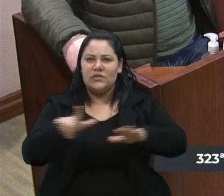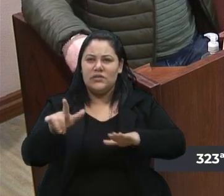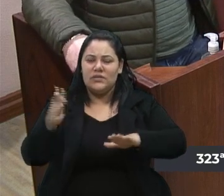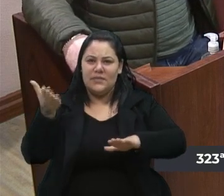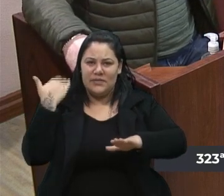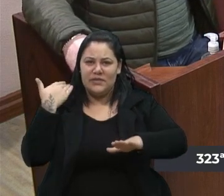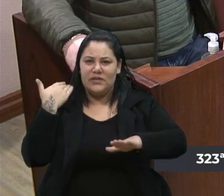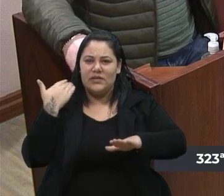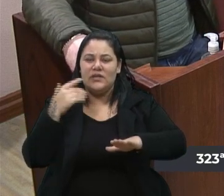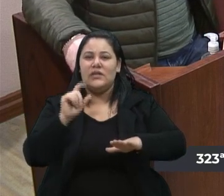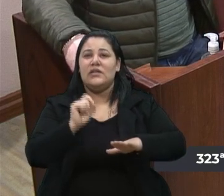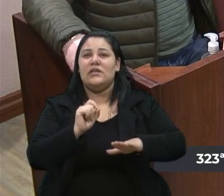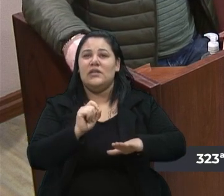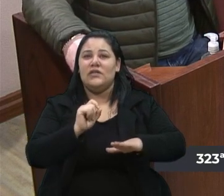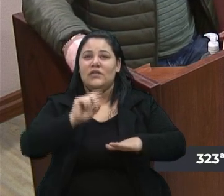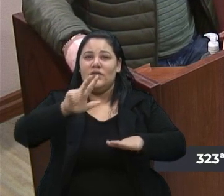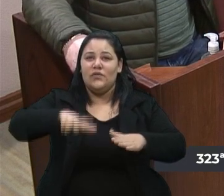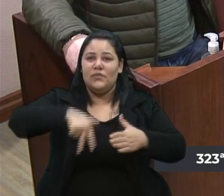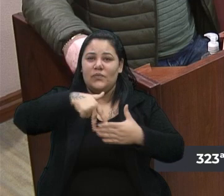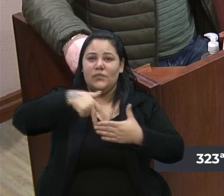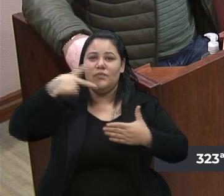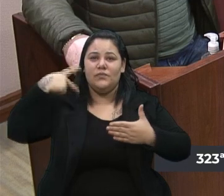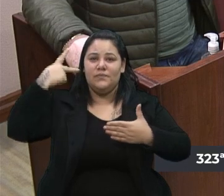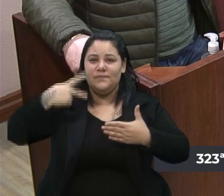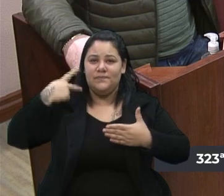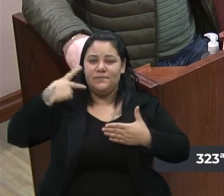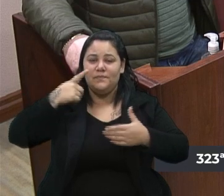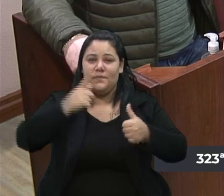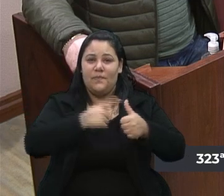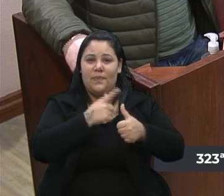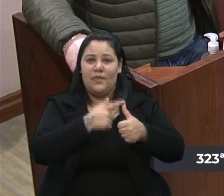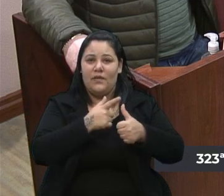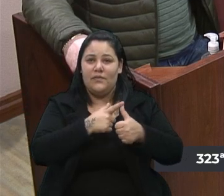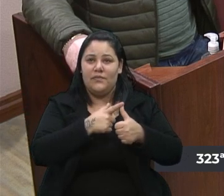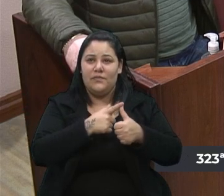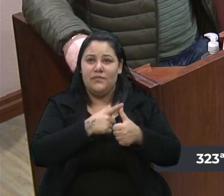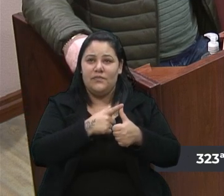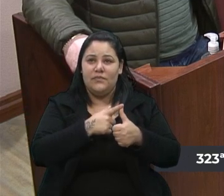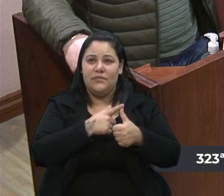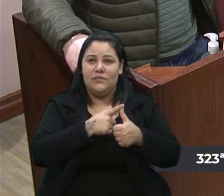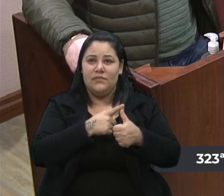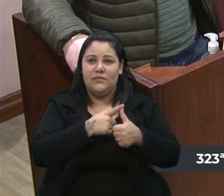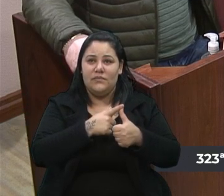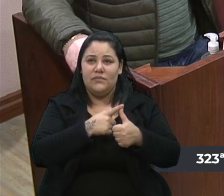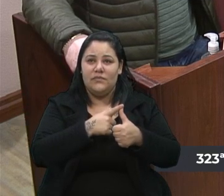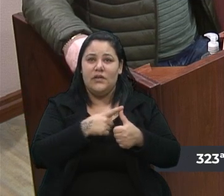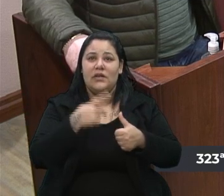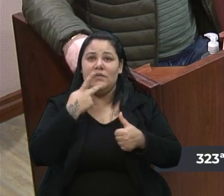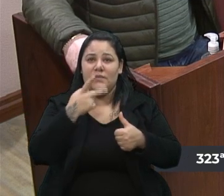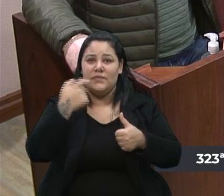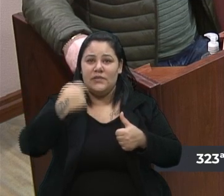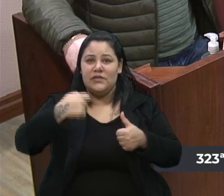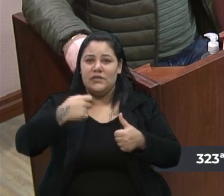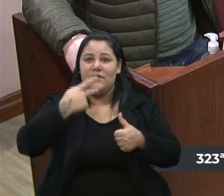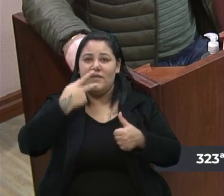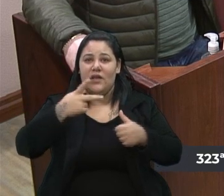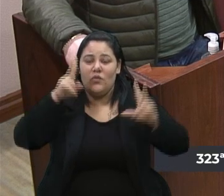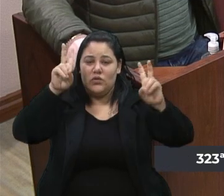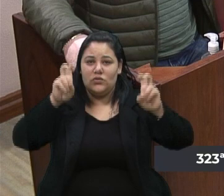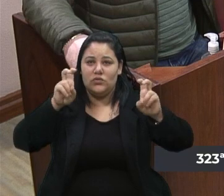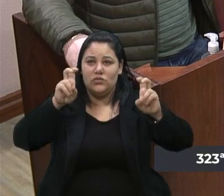quando o vereador estiver na Tribuna primeiro ele tem que citar o assunto para que seja